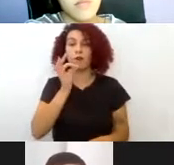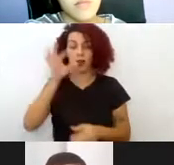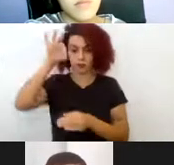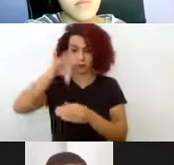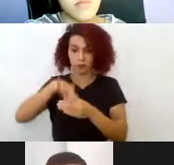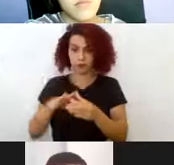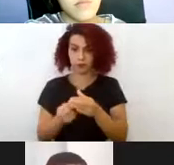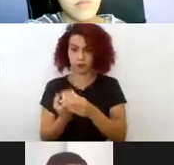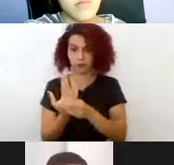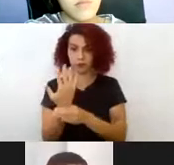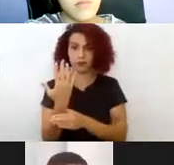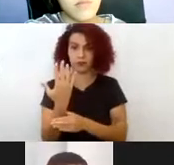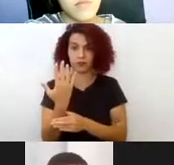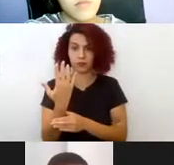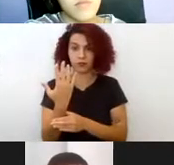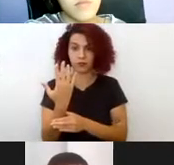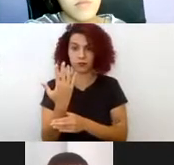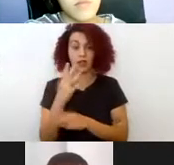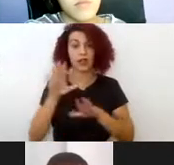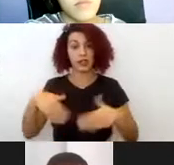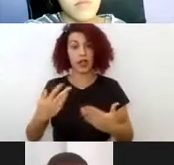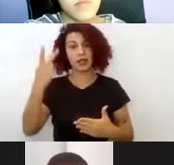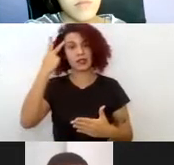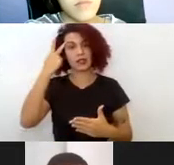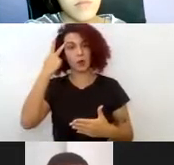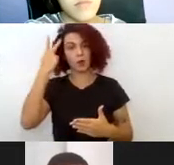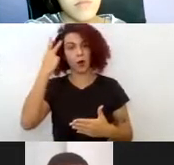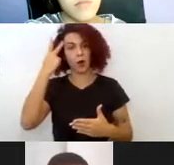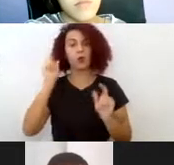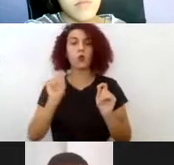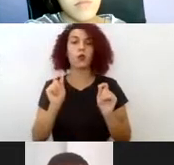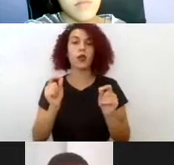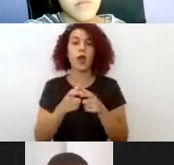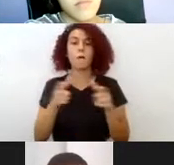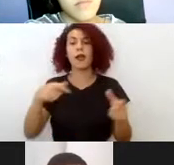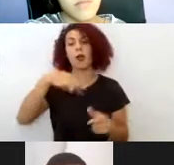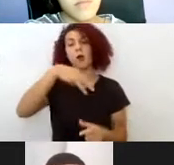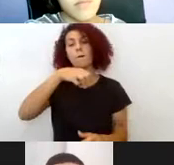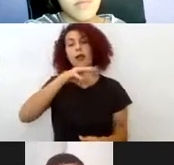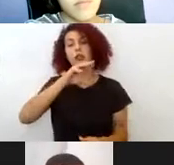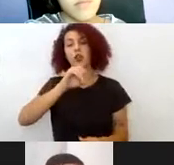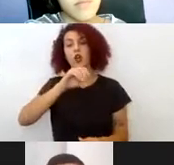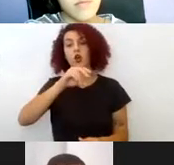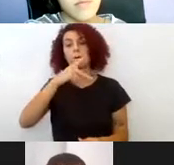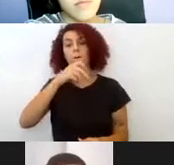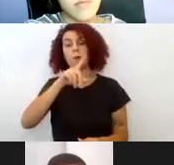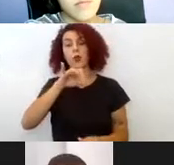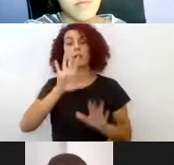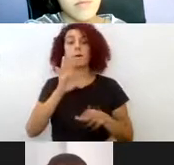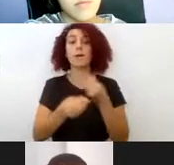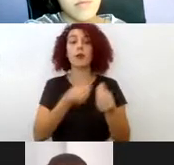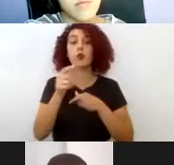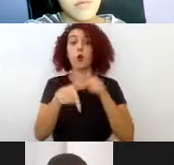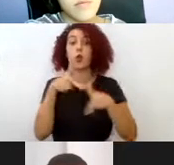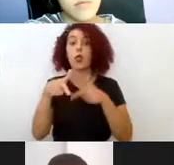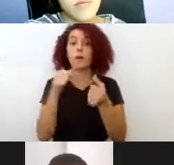ciclo que vai tornar São Paulo a maior Metrópole da América Latina Ou seja ainda sobre o trabalho escravo não existiria